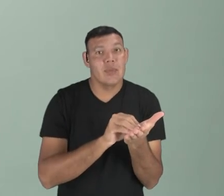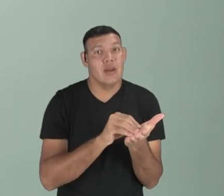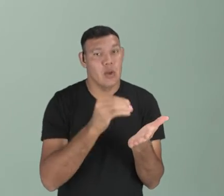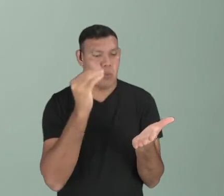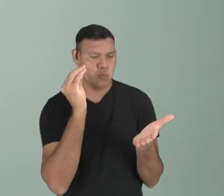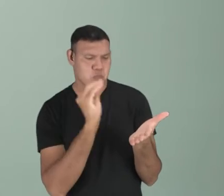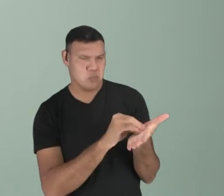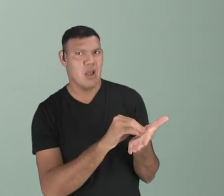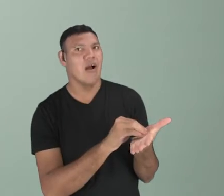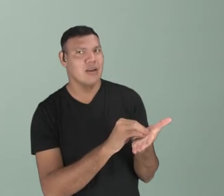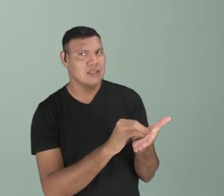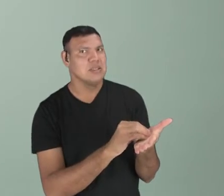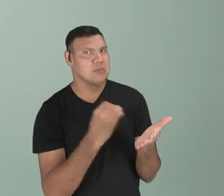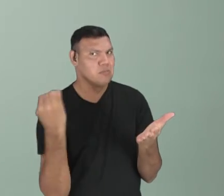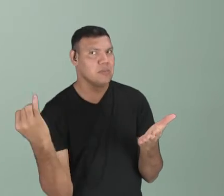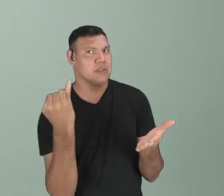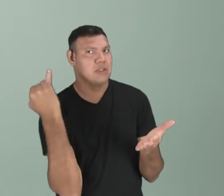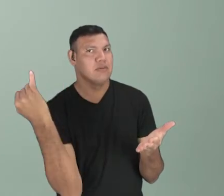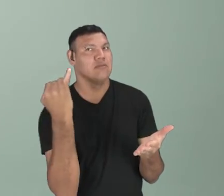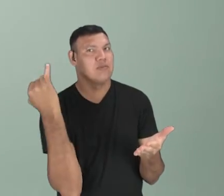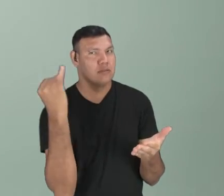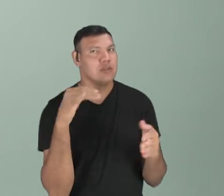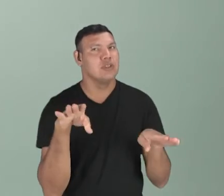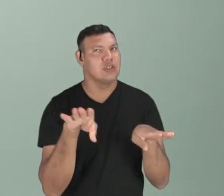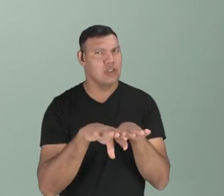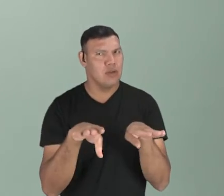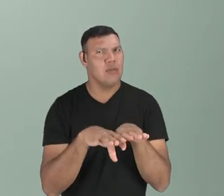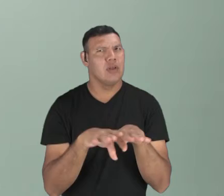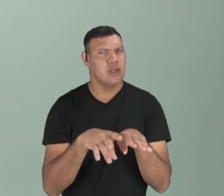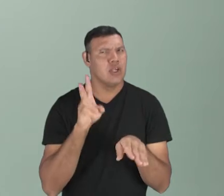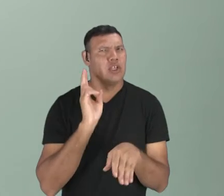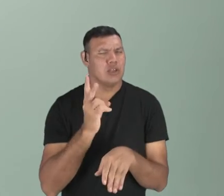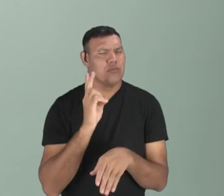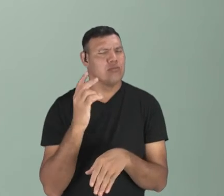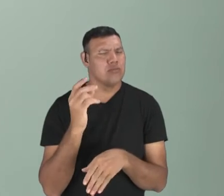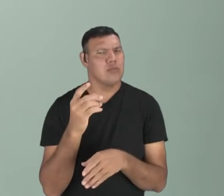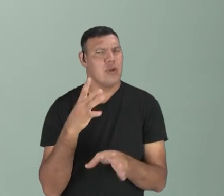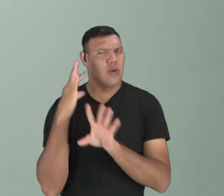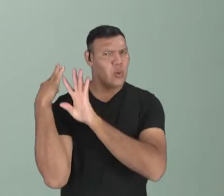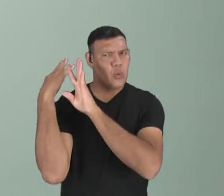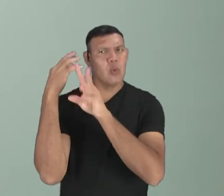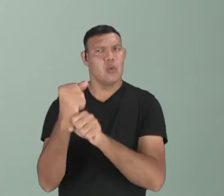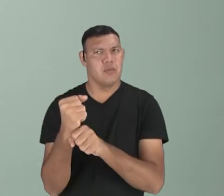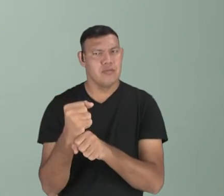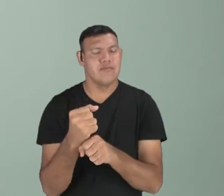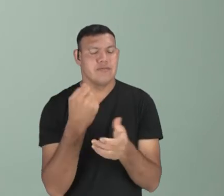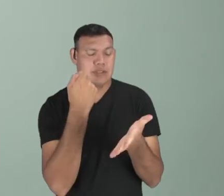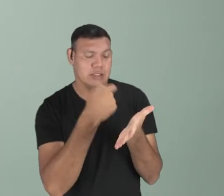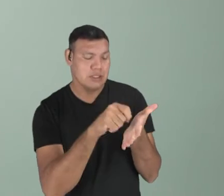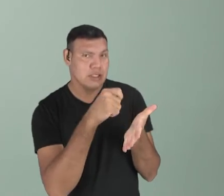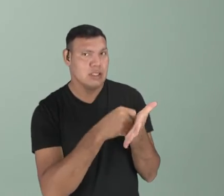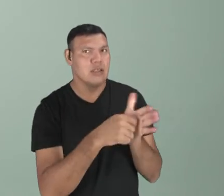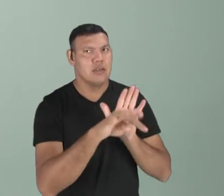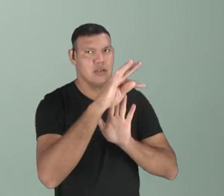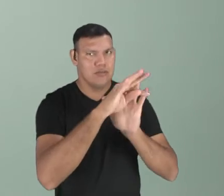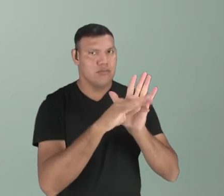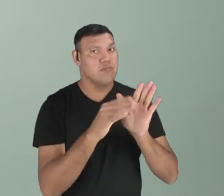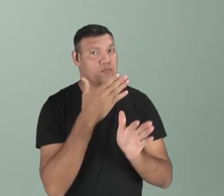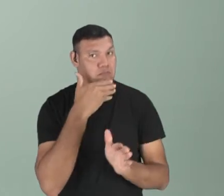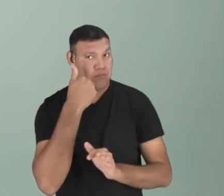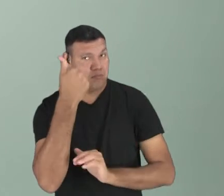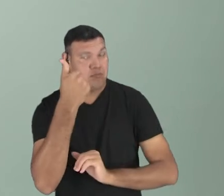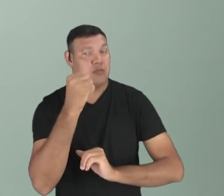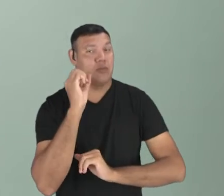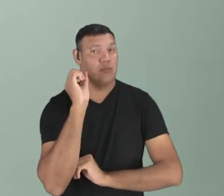é muito importante e é recorrente nós buscarmos essa informação para escrevermos textos cada vez melhores.